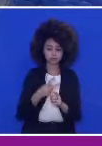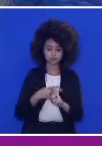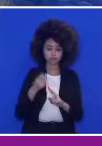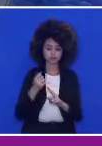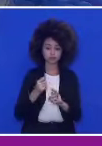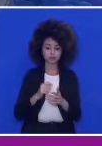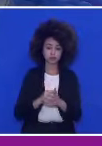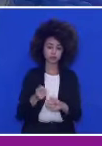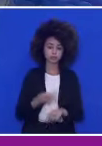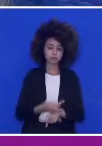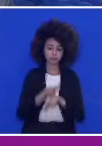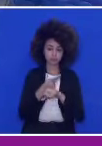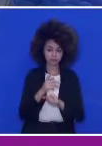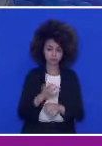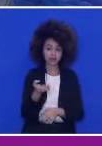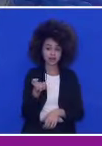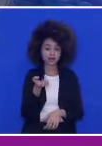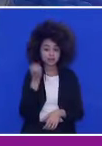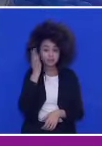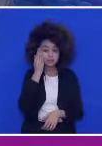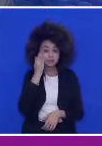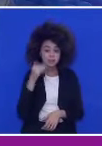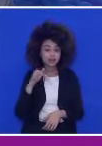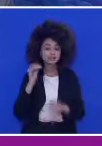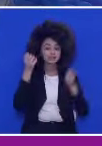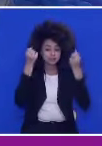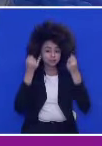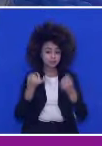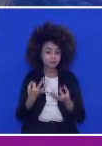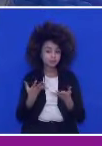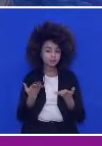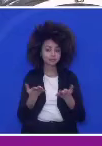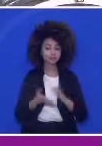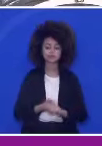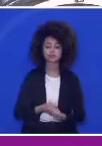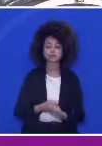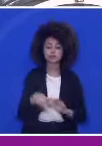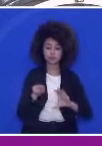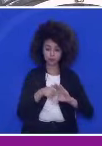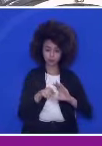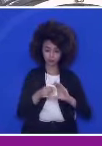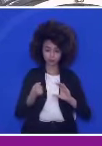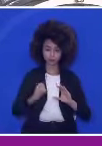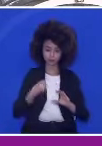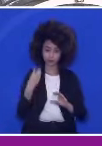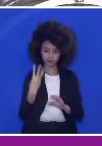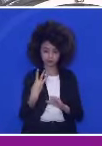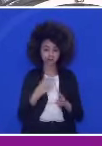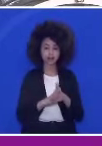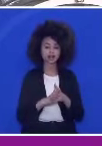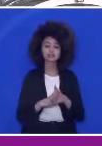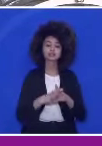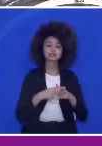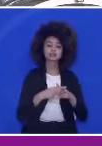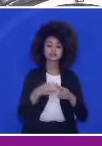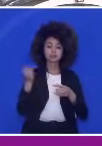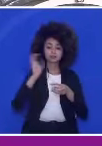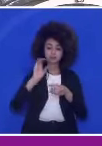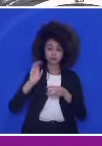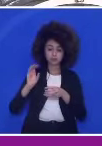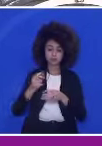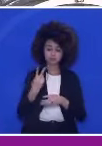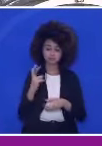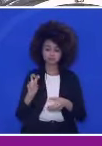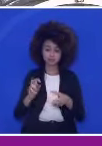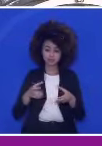prêmios fixos. Quer saber mais sobre o sorteio? Explico para você. O Globo número 3 está com suporte em cima abastecido com